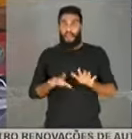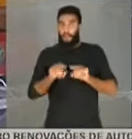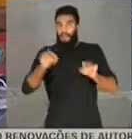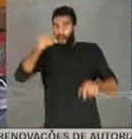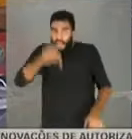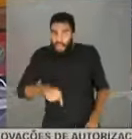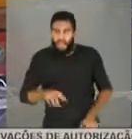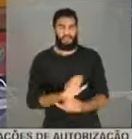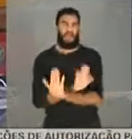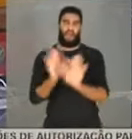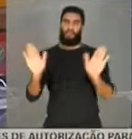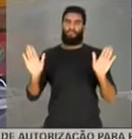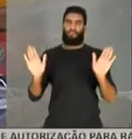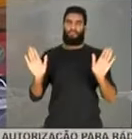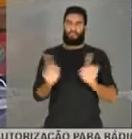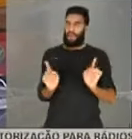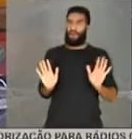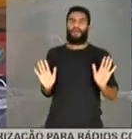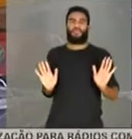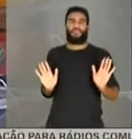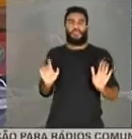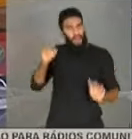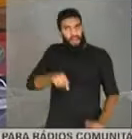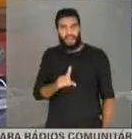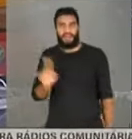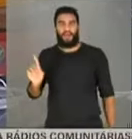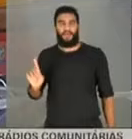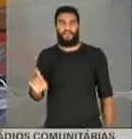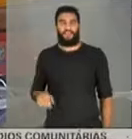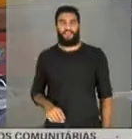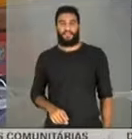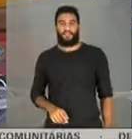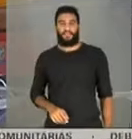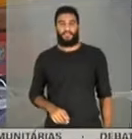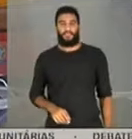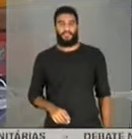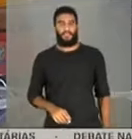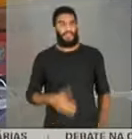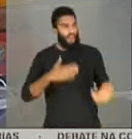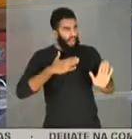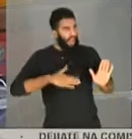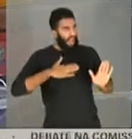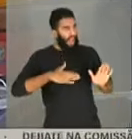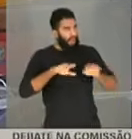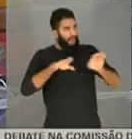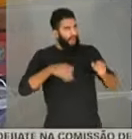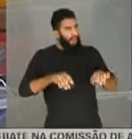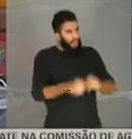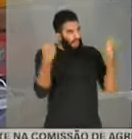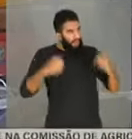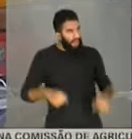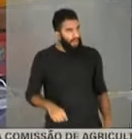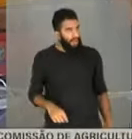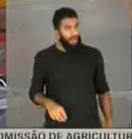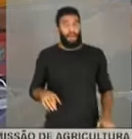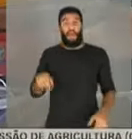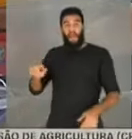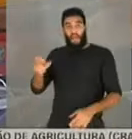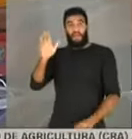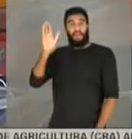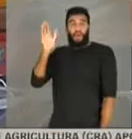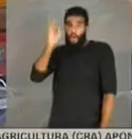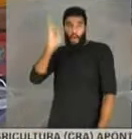passa. Aqui não passa. Vai vendo, Brasil. Quebrar a bancada. Vai vendo. Nesse caso, já quebraram